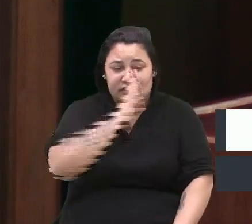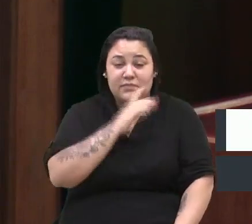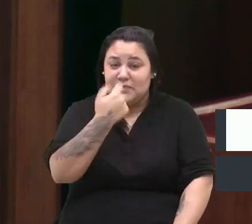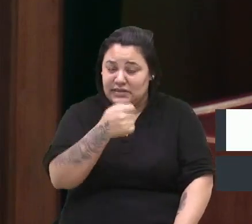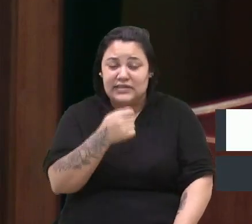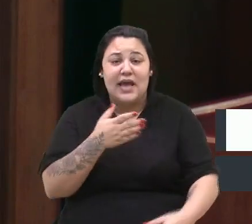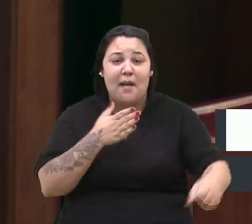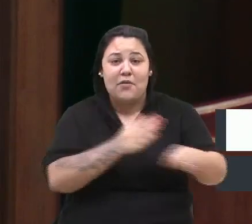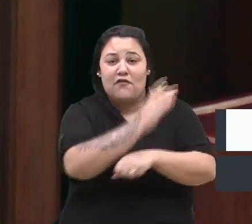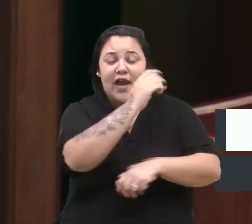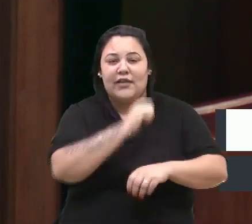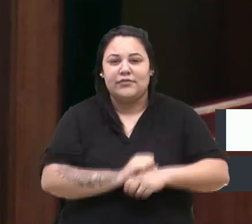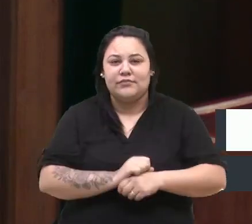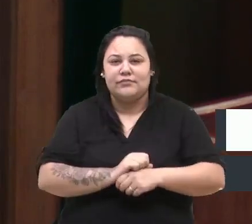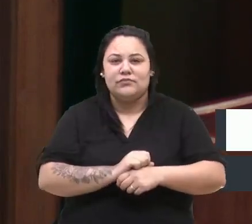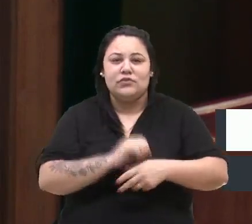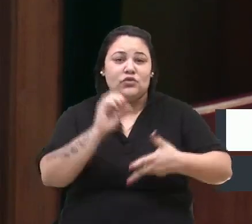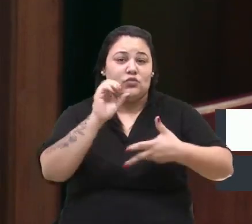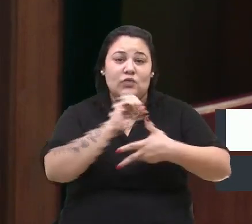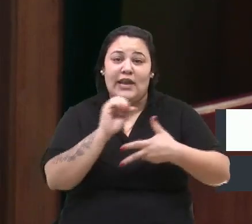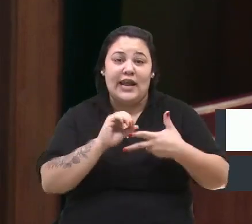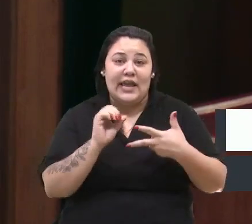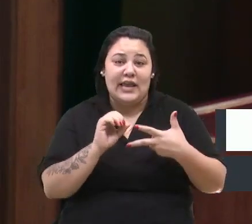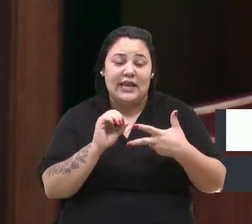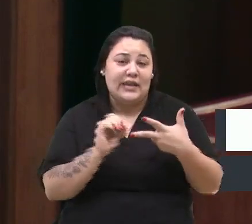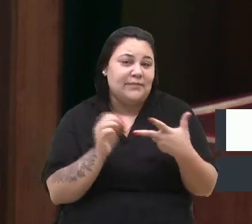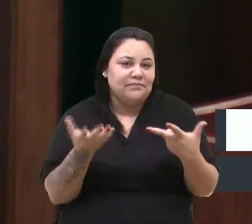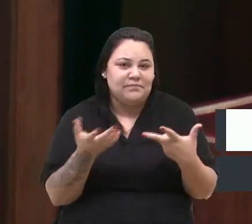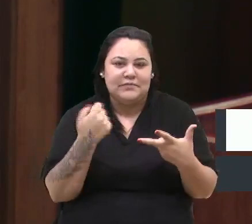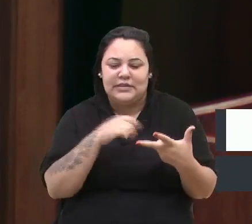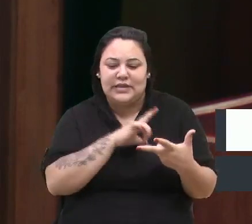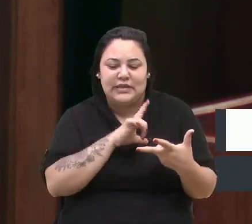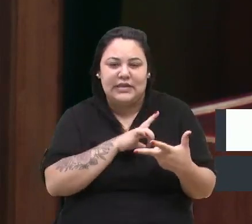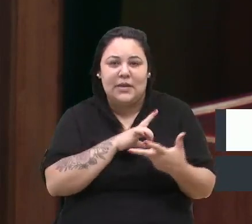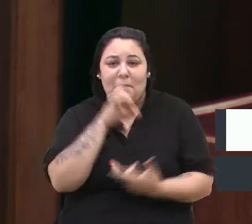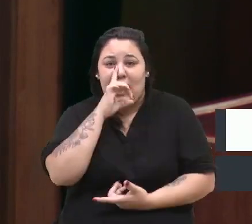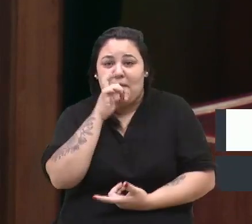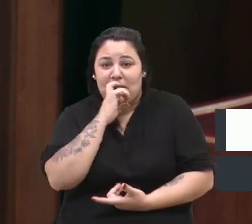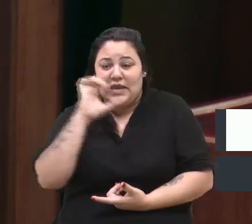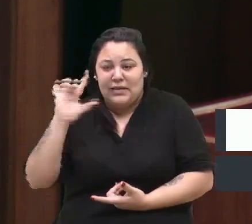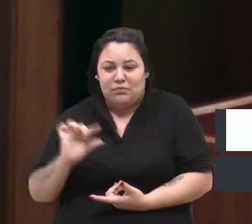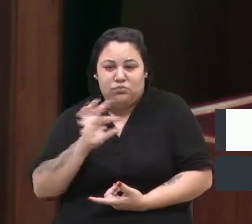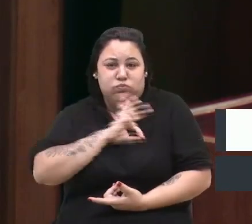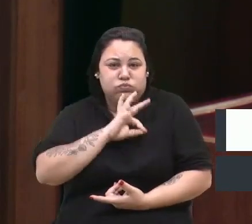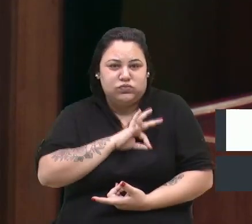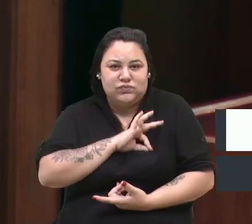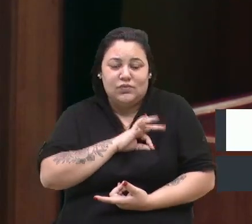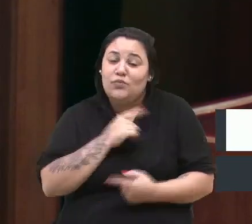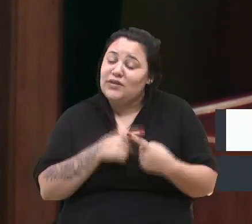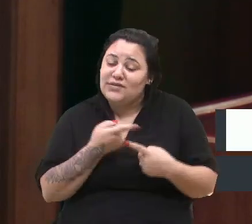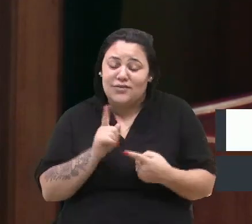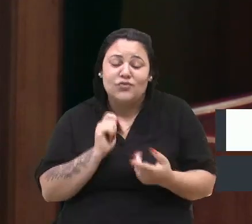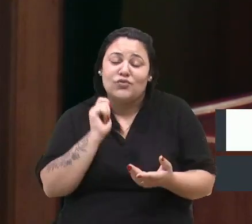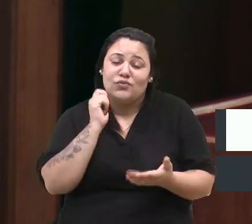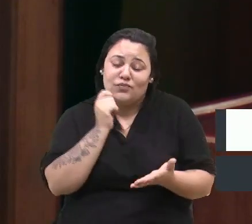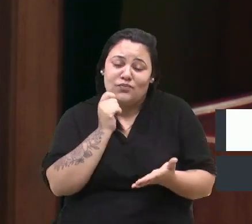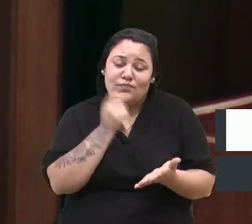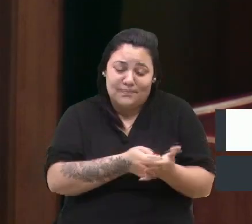Enem. Tu tem que ter um pai e uma mãe que ganha menos de 5 salários mínimos, senão tu vai ter que pagar a faculdade